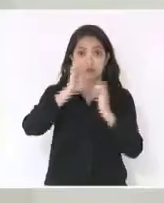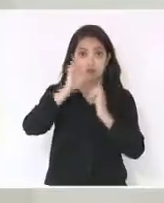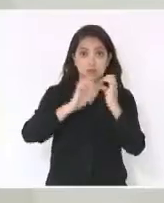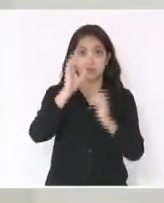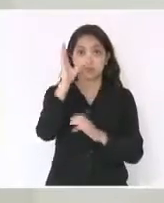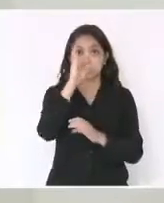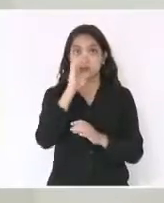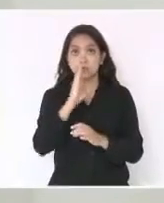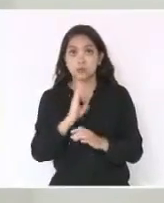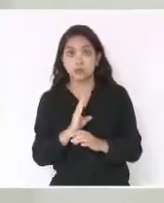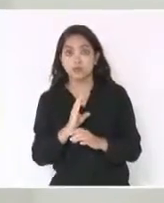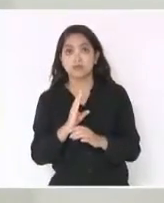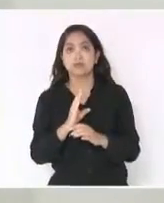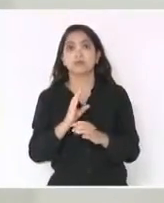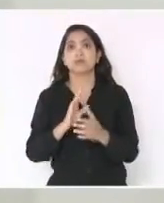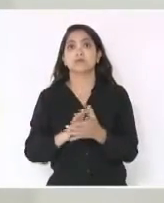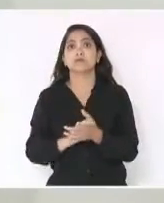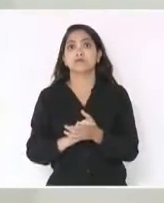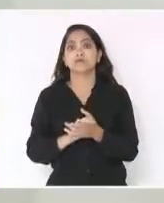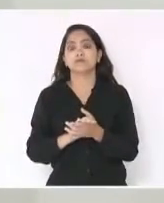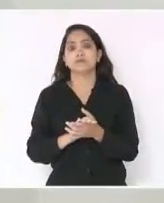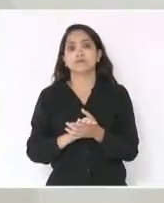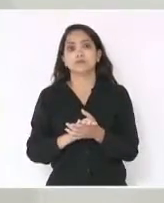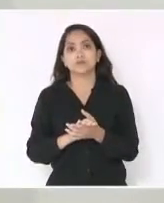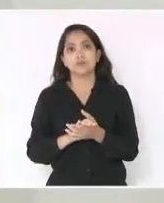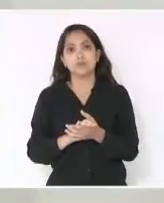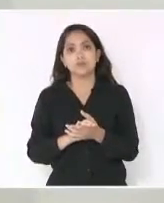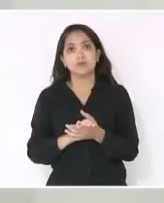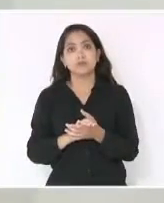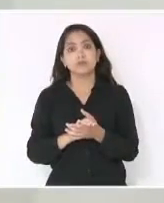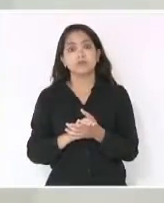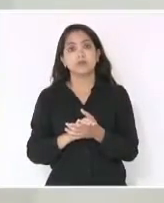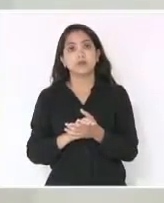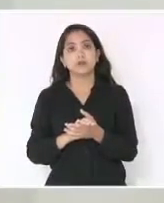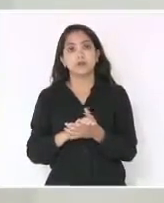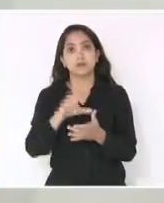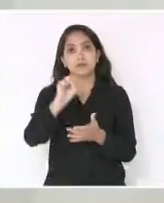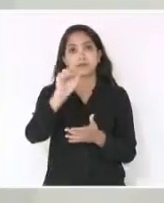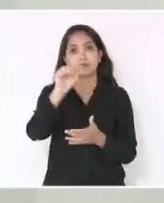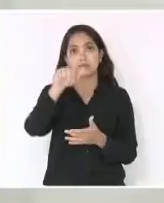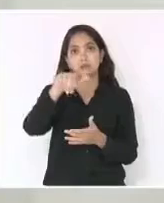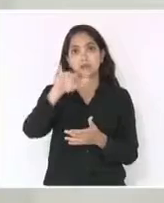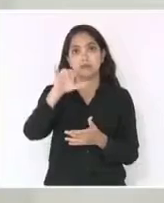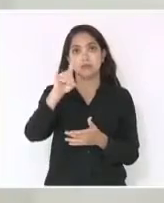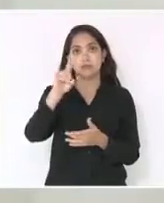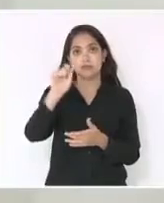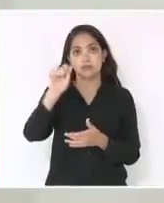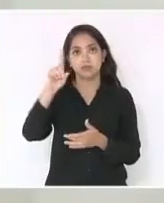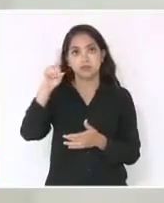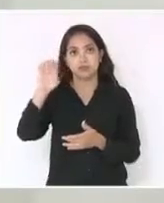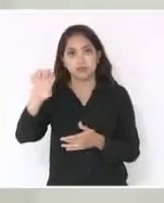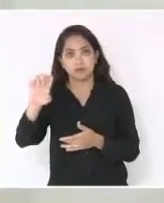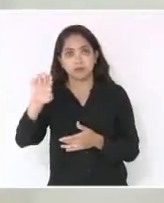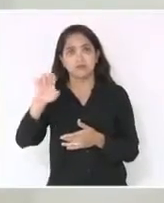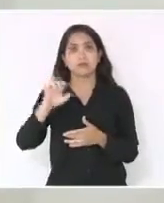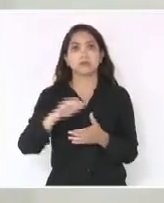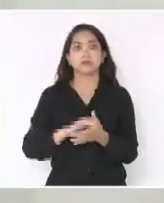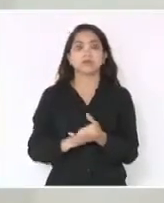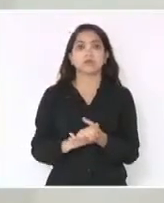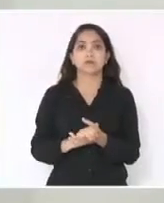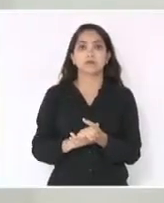tem a sanidade como uma questão e muito presente prioritária e se houver alguns